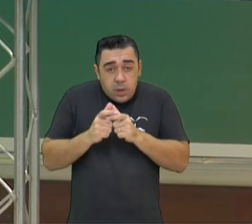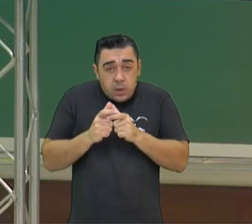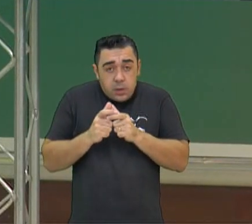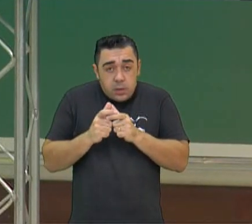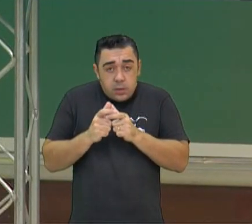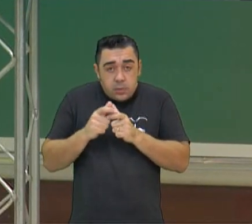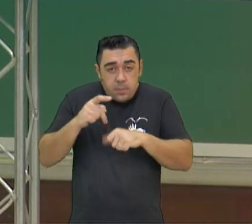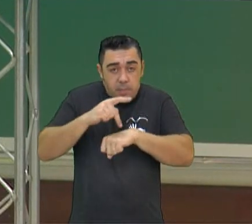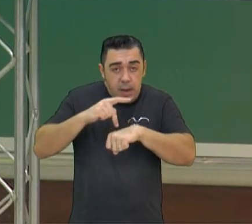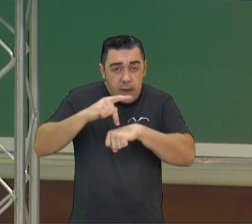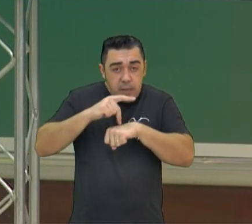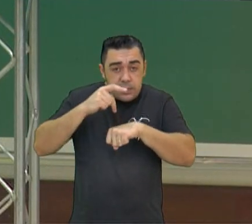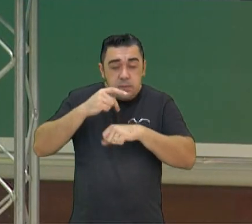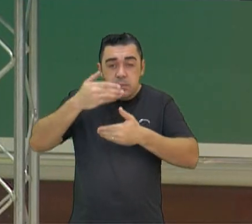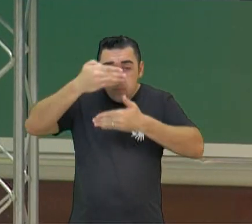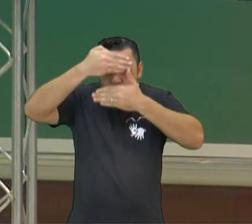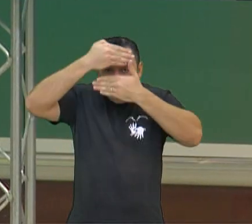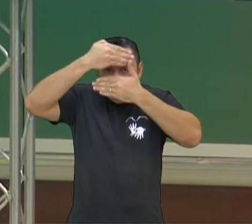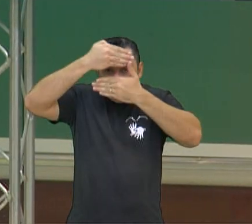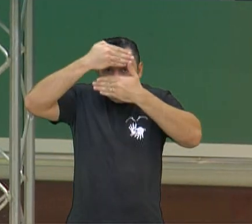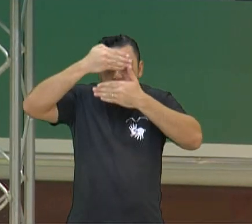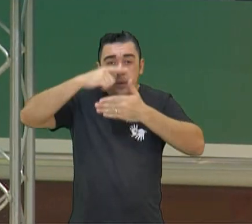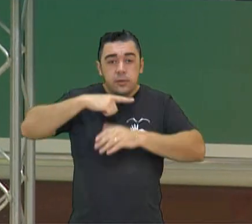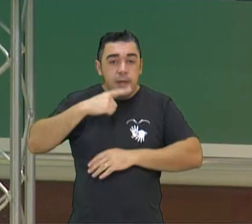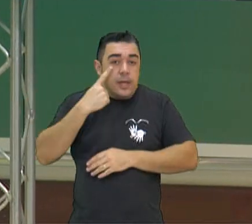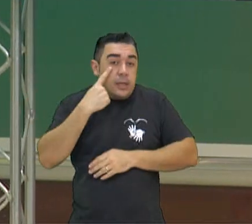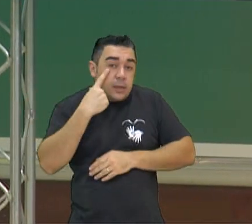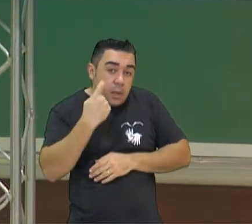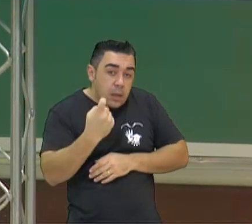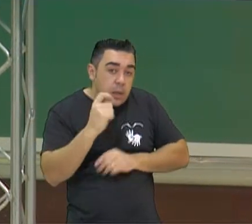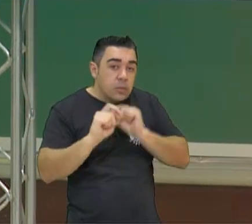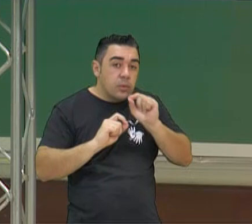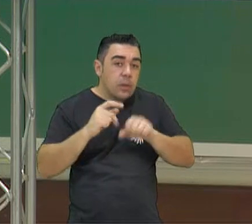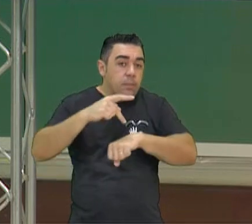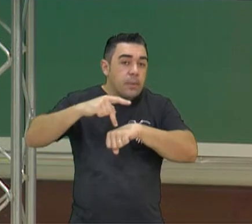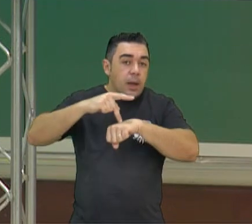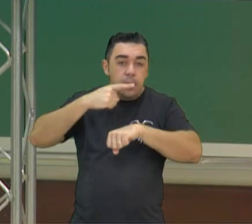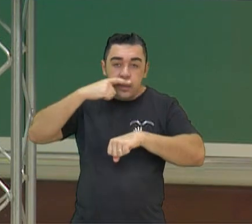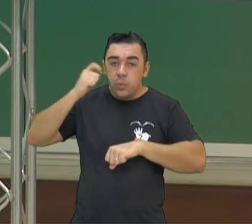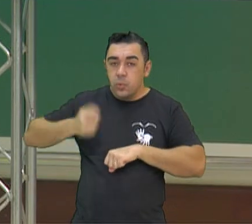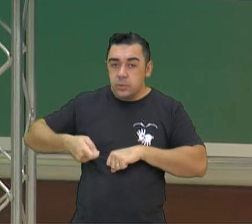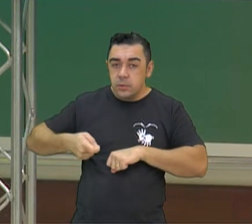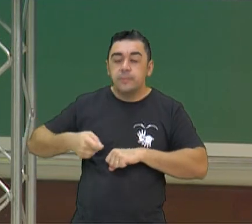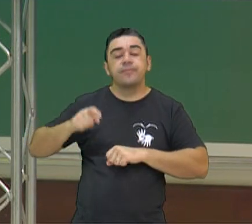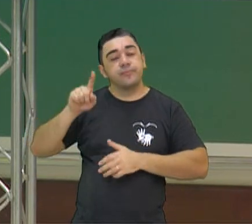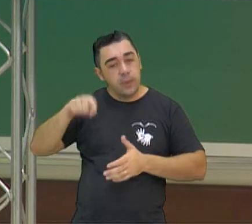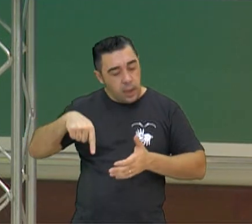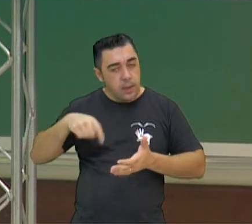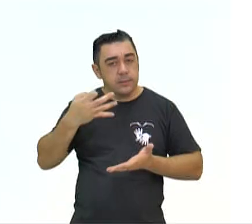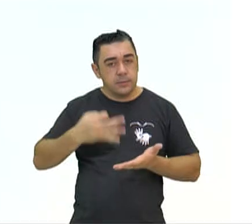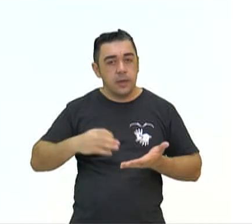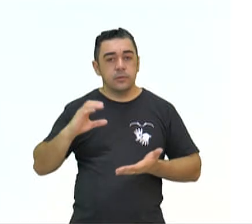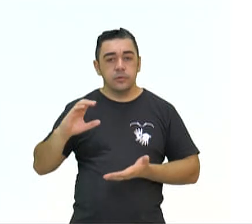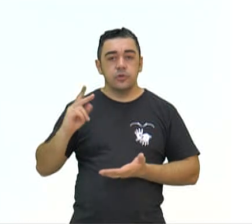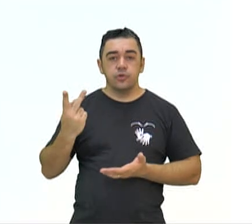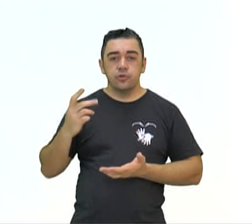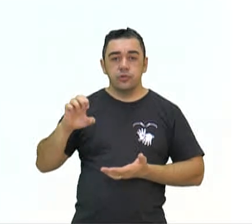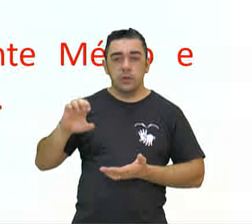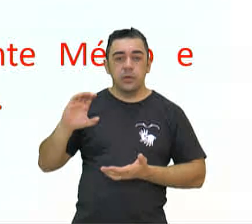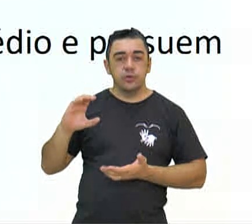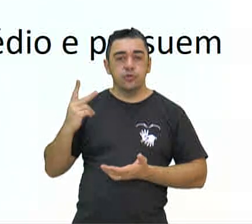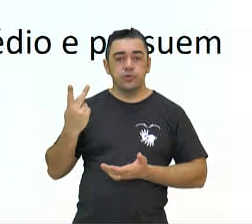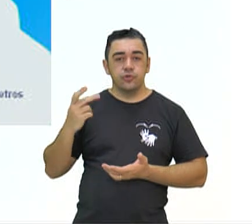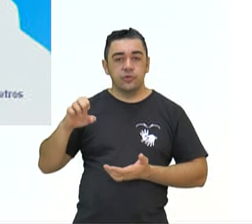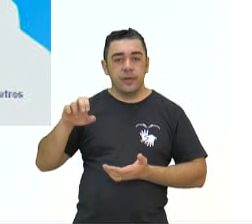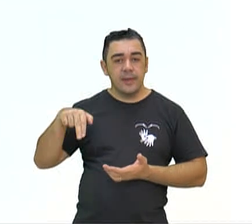de tensão de interesse russo? O que você marcou? Vamos lá? Exatamente, a Chechênia, certo?